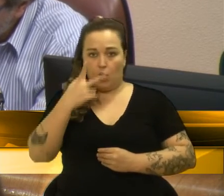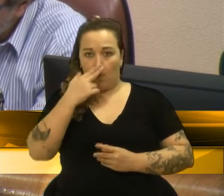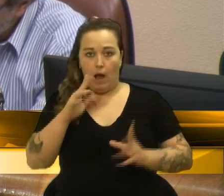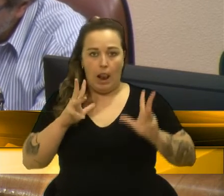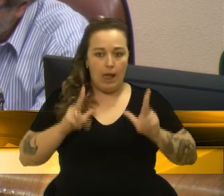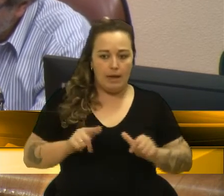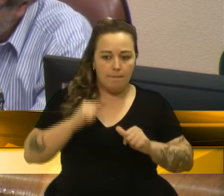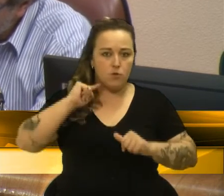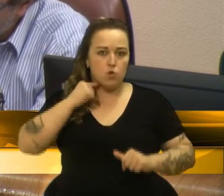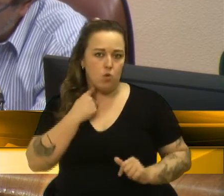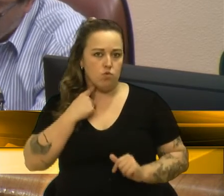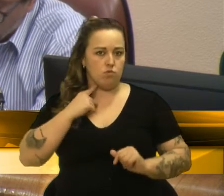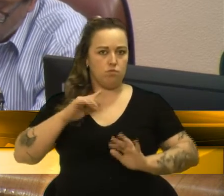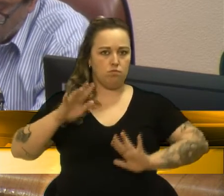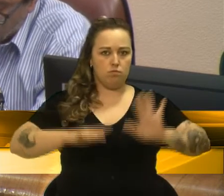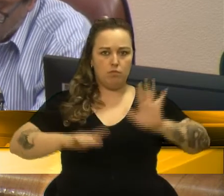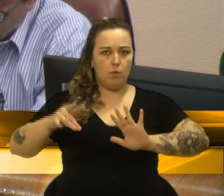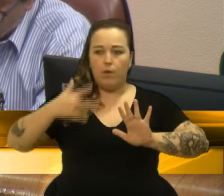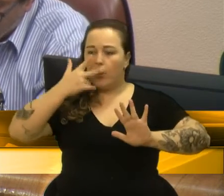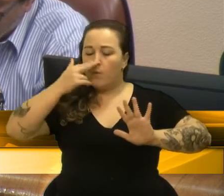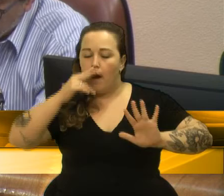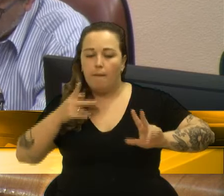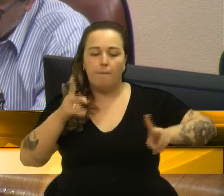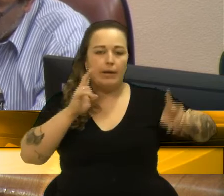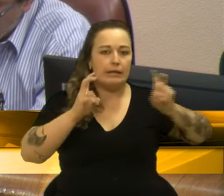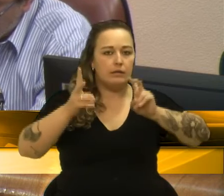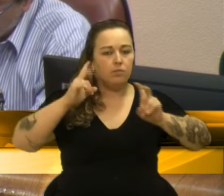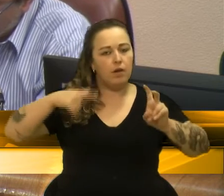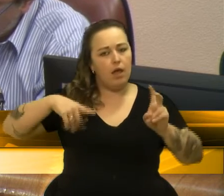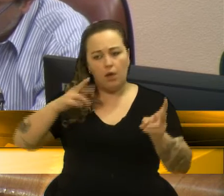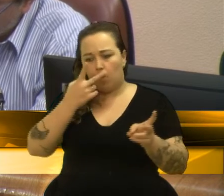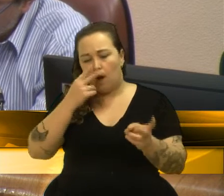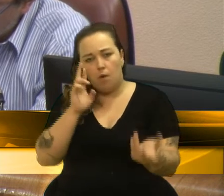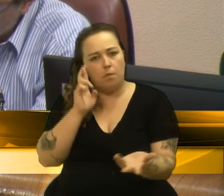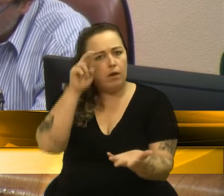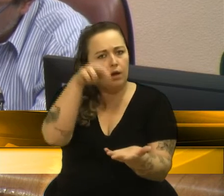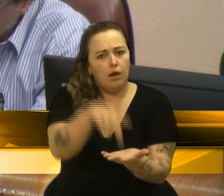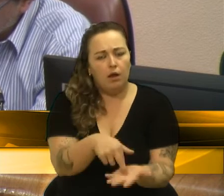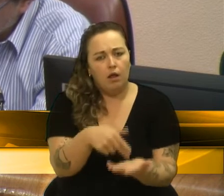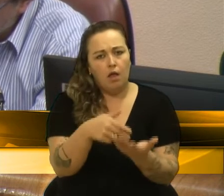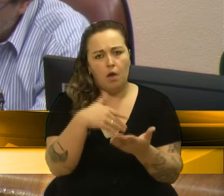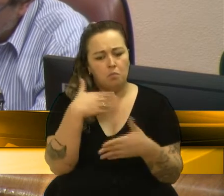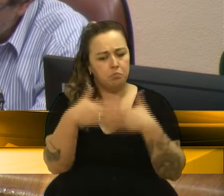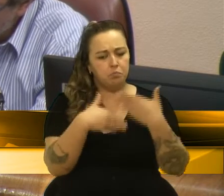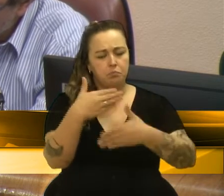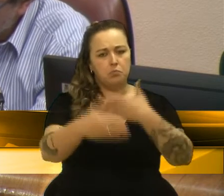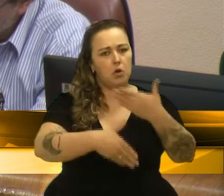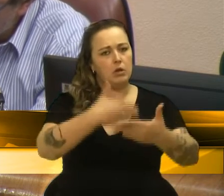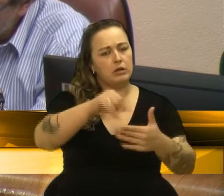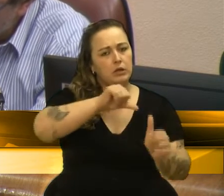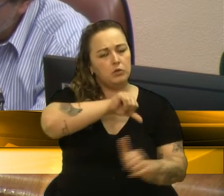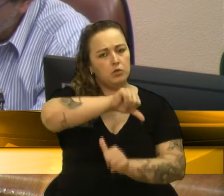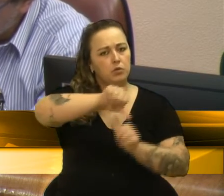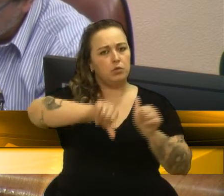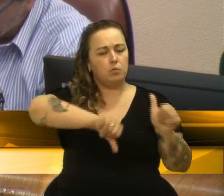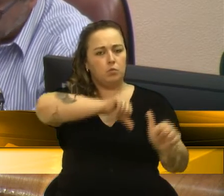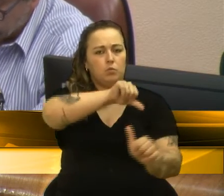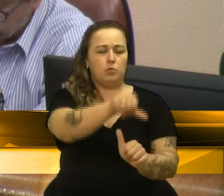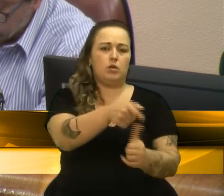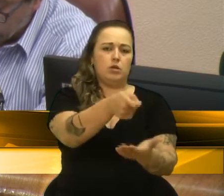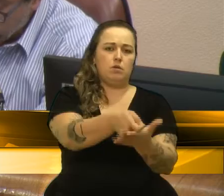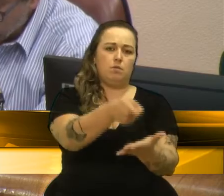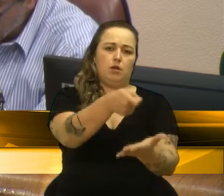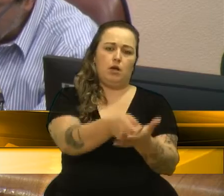Essa fabricação não é percebida como tal, mas como realidade e como um processo de reificação universal e